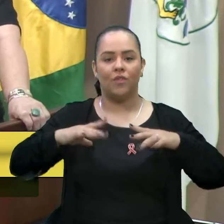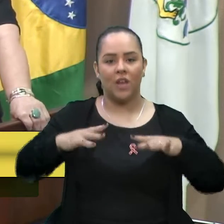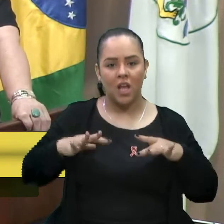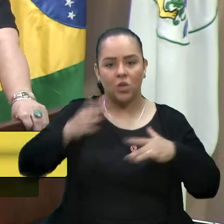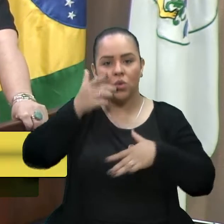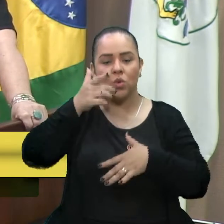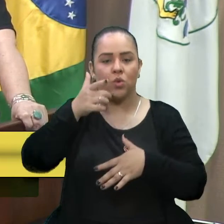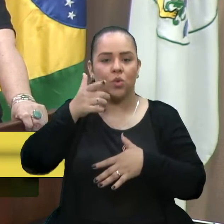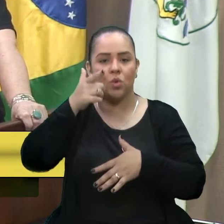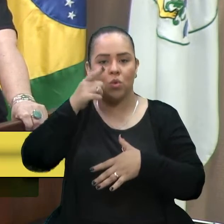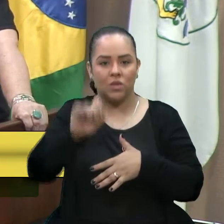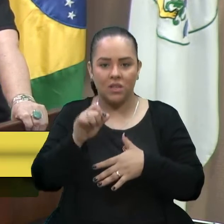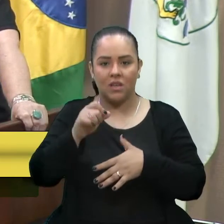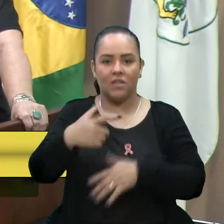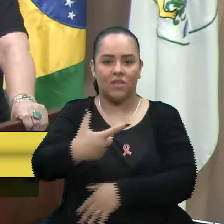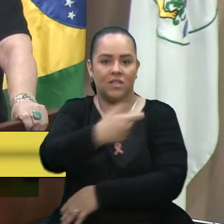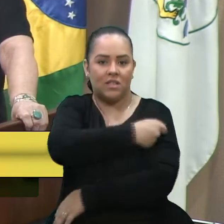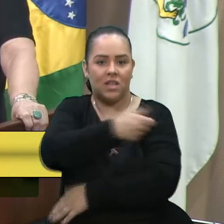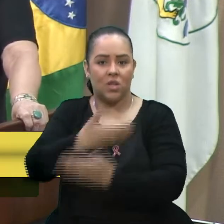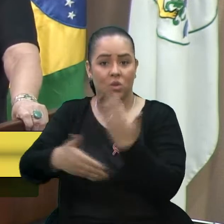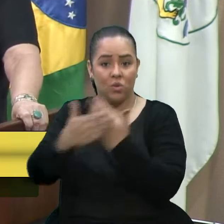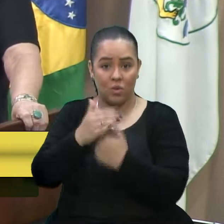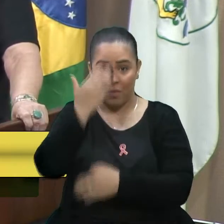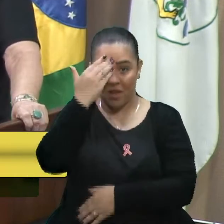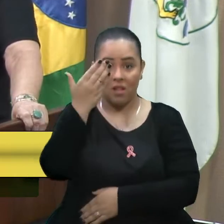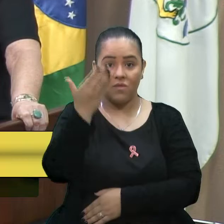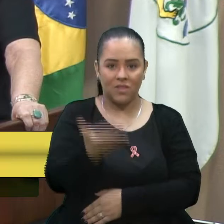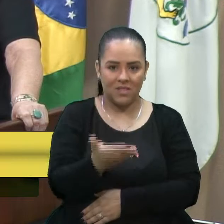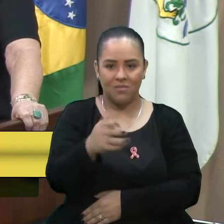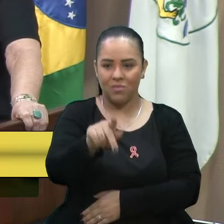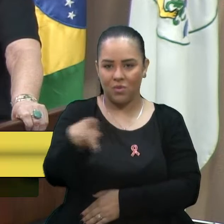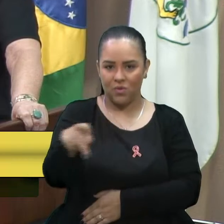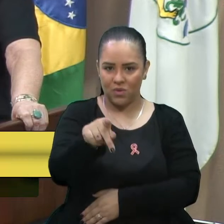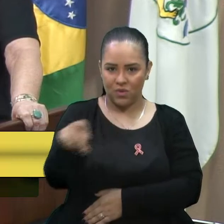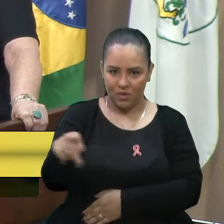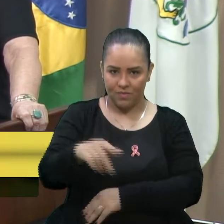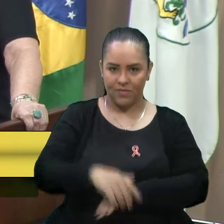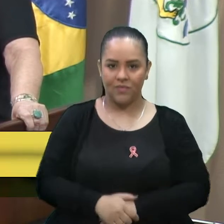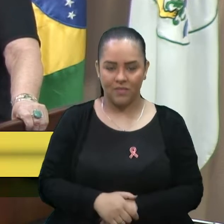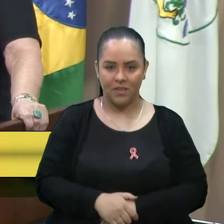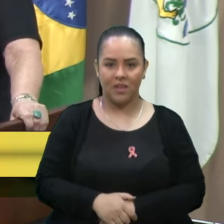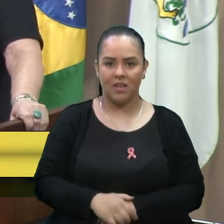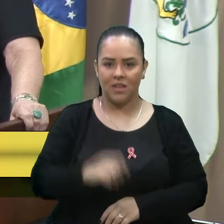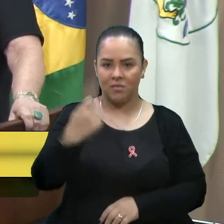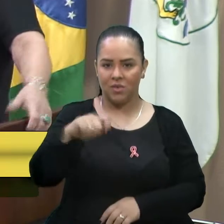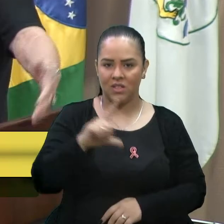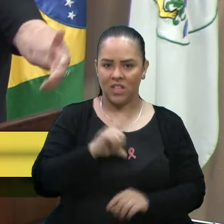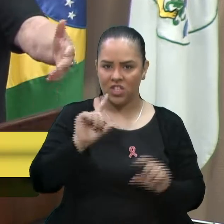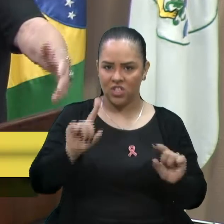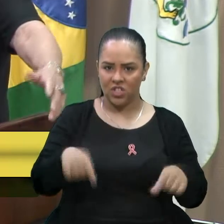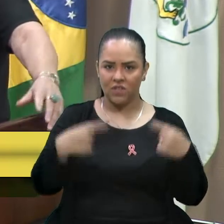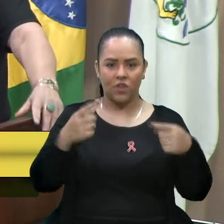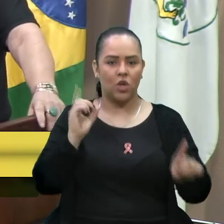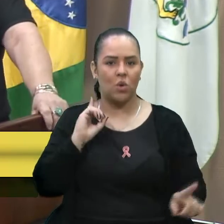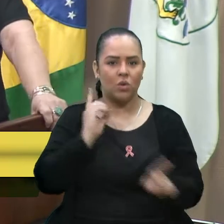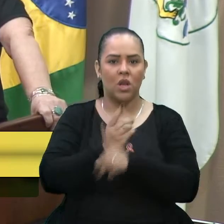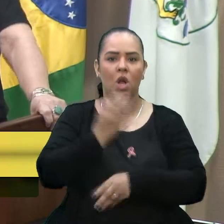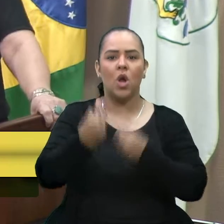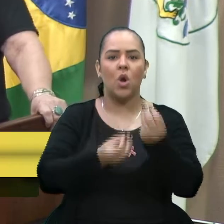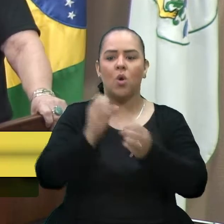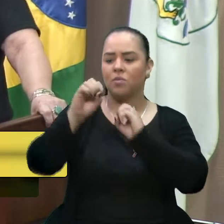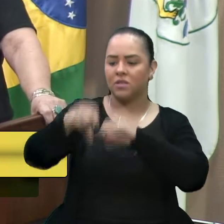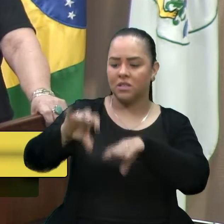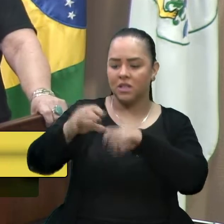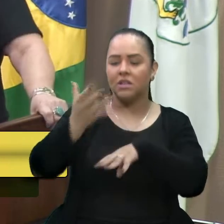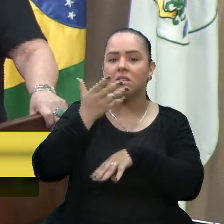conta de fazer vacina. Obrigada a você, professor, que teve que se desafiar em achar um jeito de como ensinar as